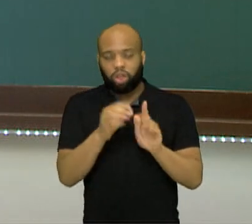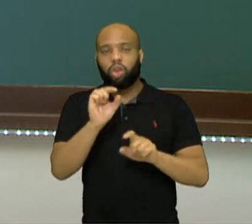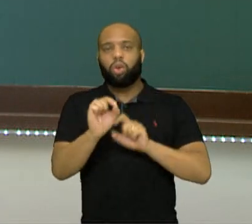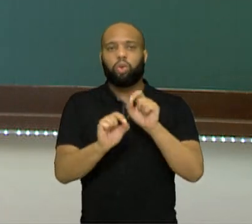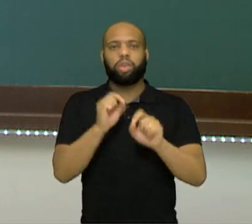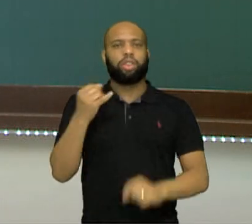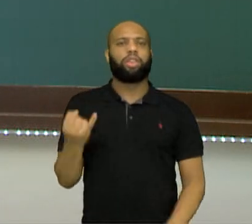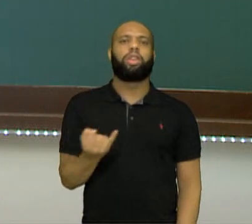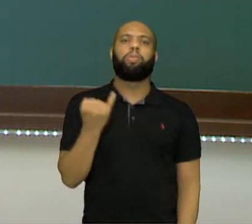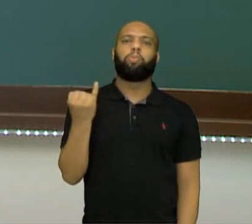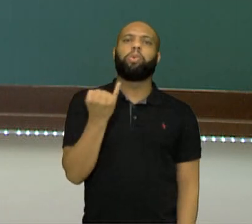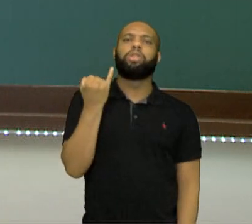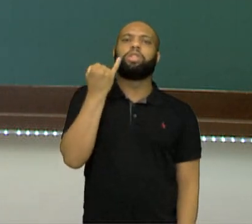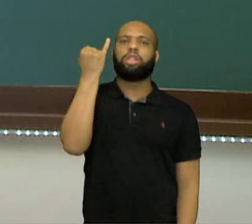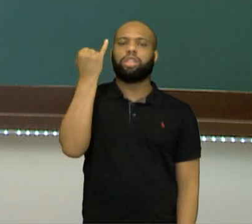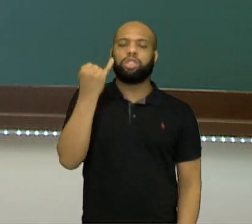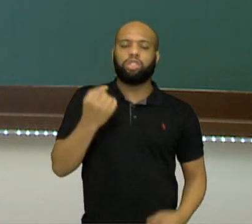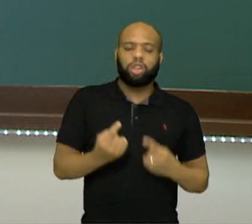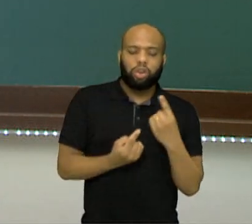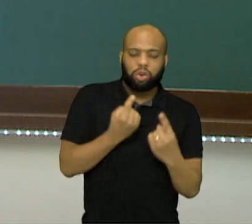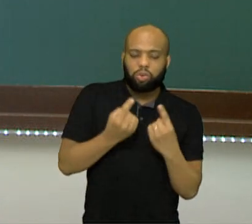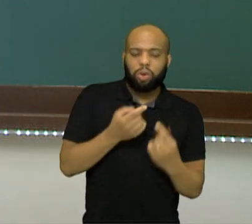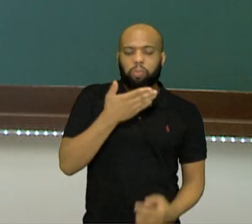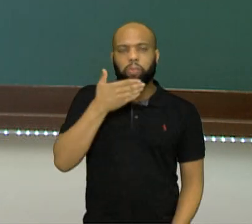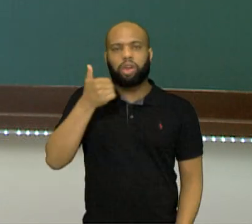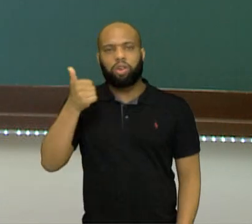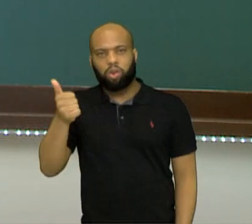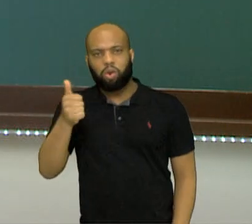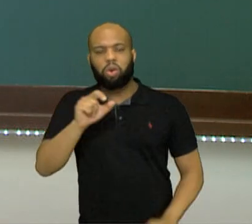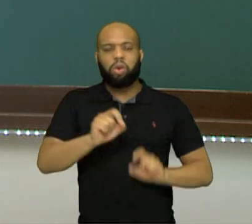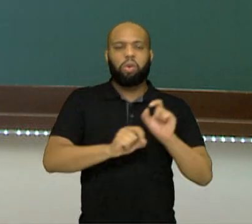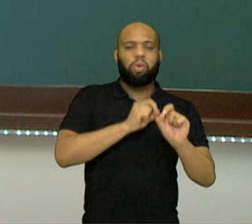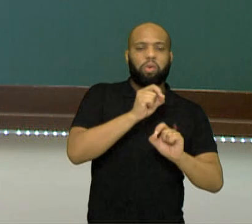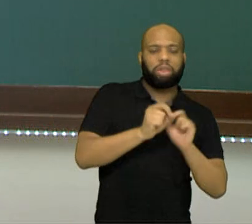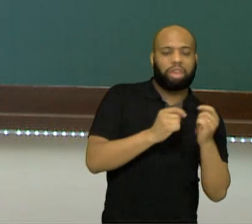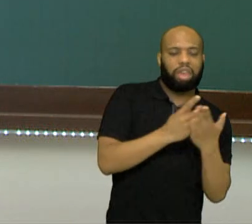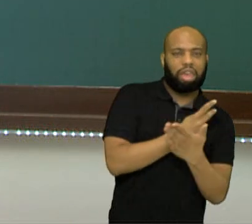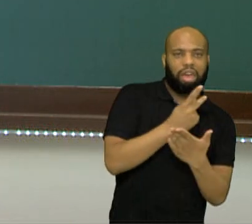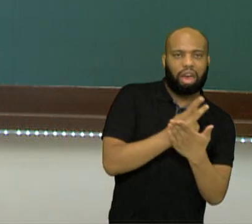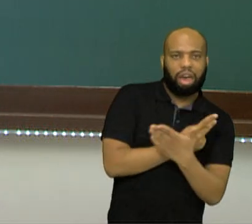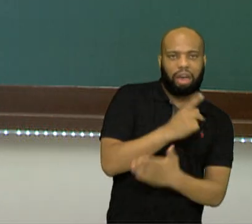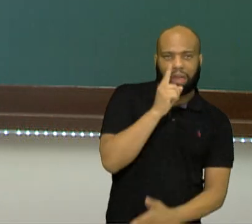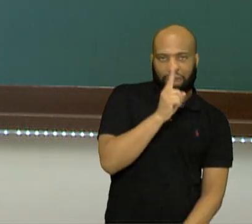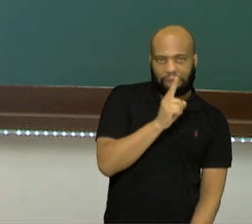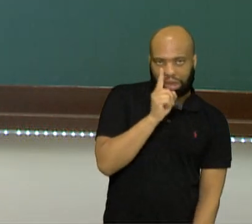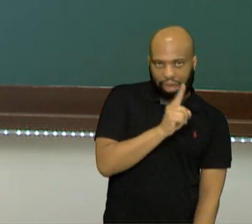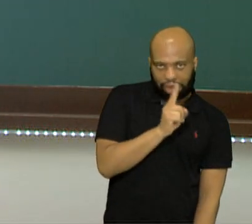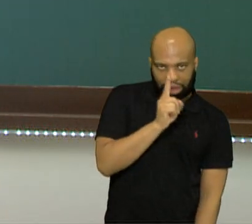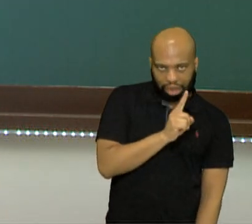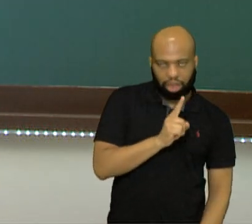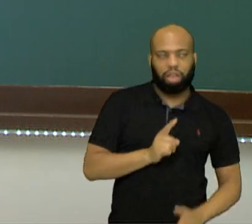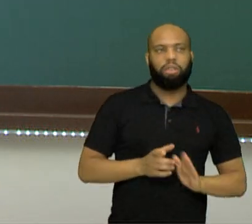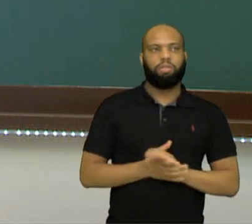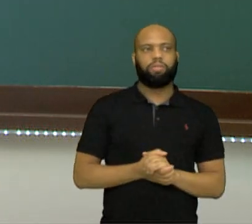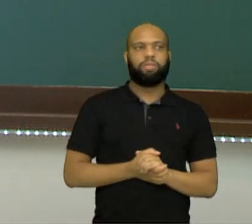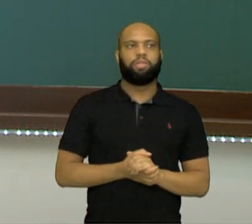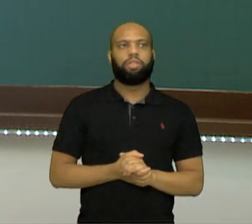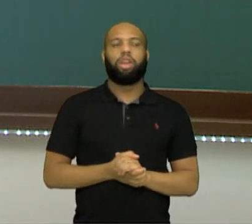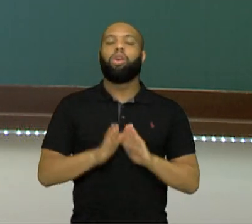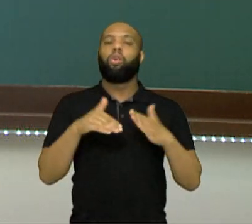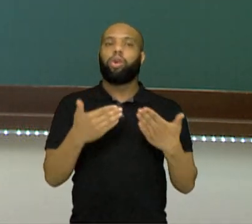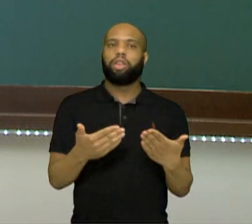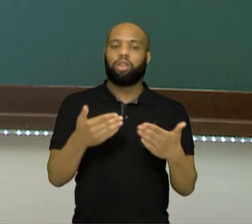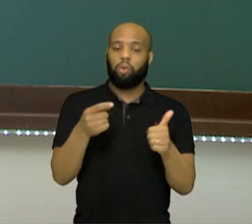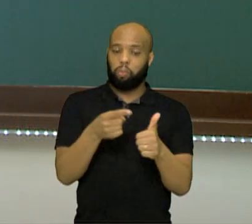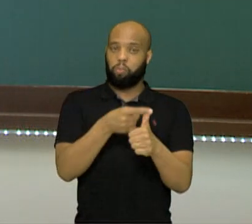menos importante, qual que é o melhor, qual é aquele que é uma furada danada. Vamos lá, acompanhe então. O primeiro passo